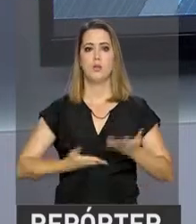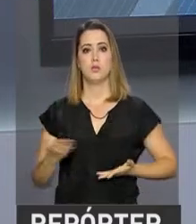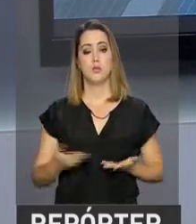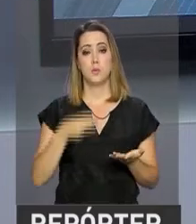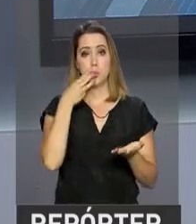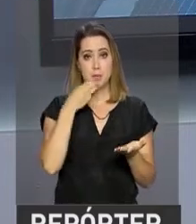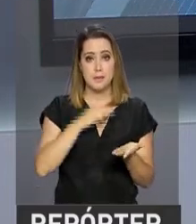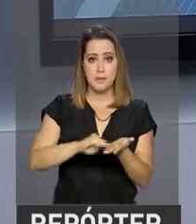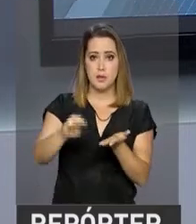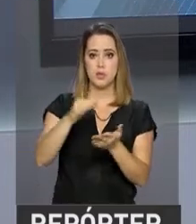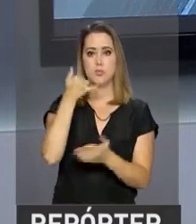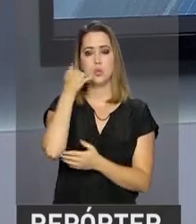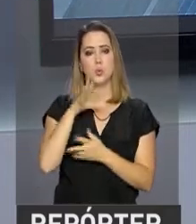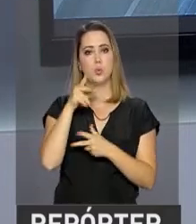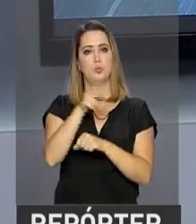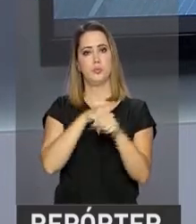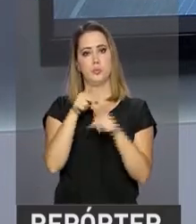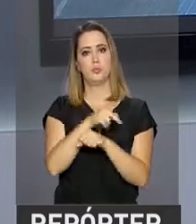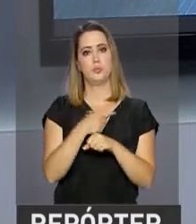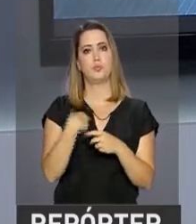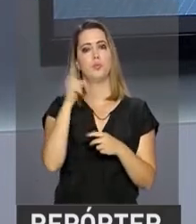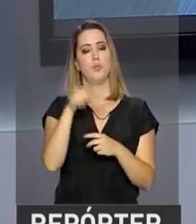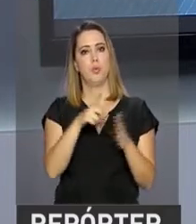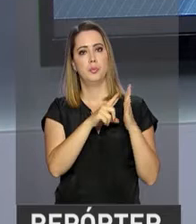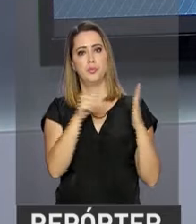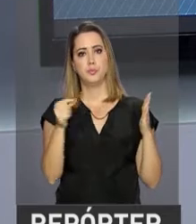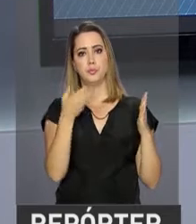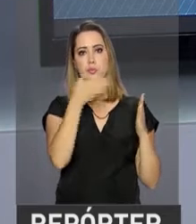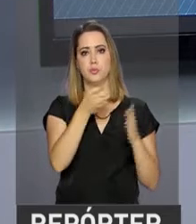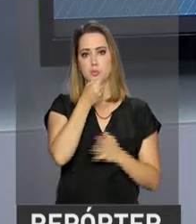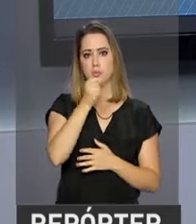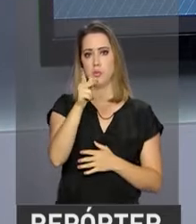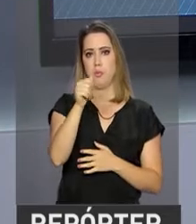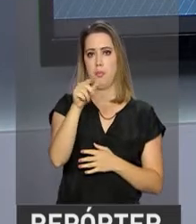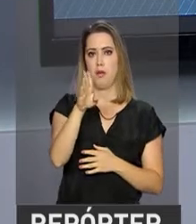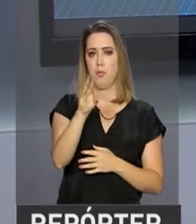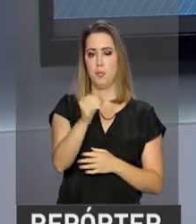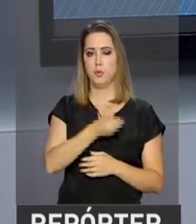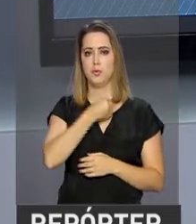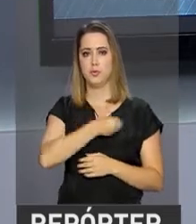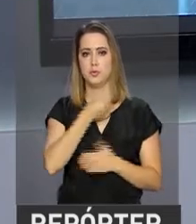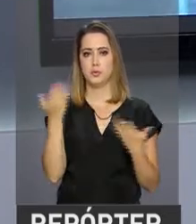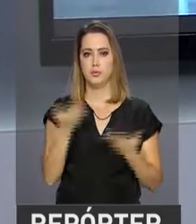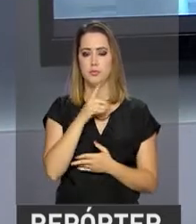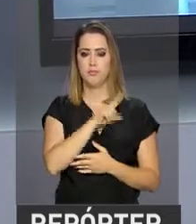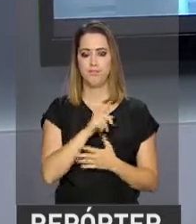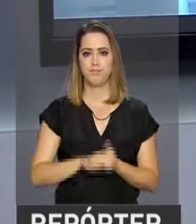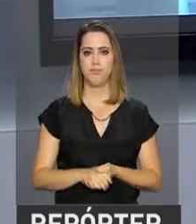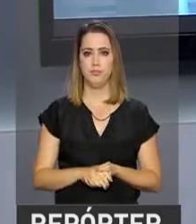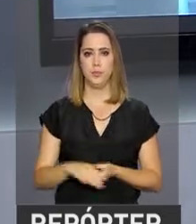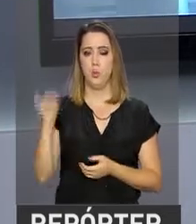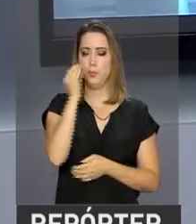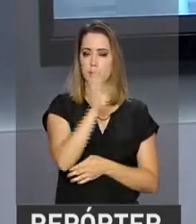por mensagem de celular vai ser ampliado para todo o país do palácio do planalto repórter pablo mundim tem as informações olá